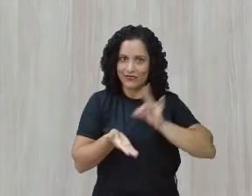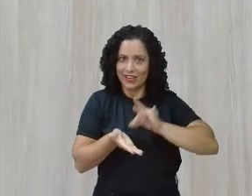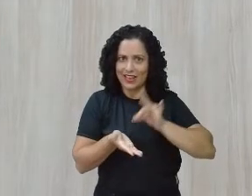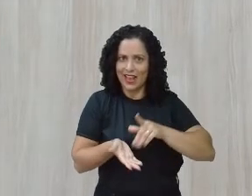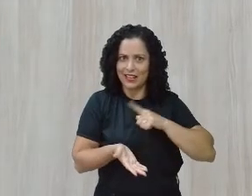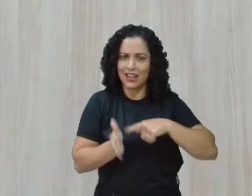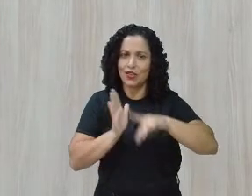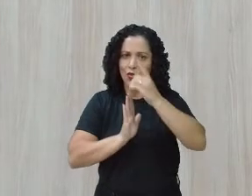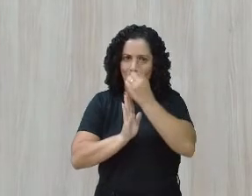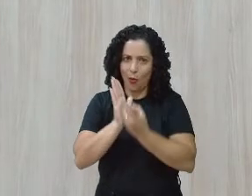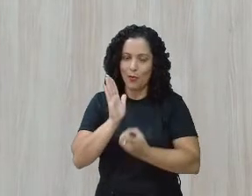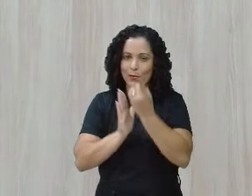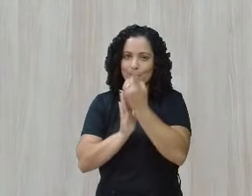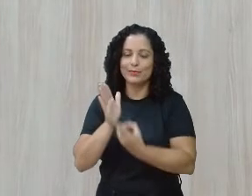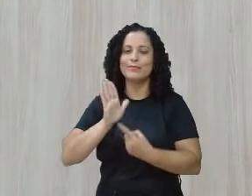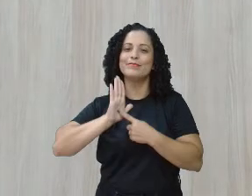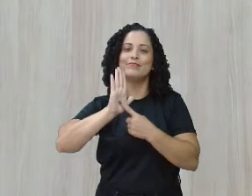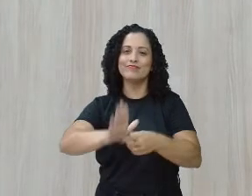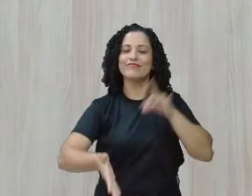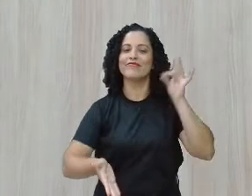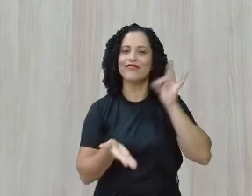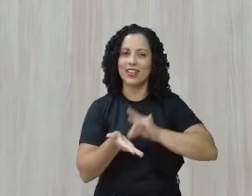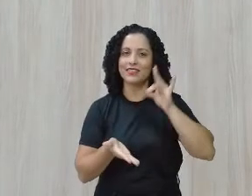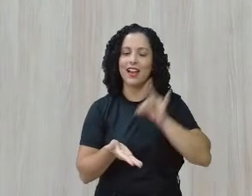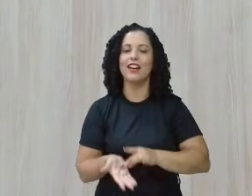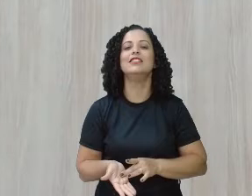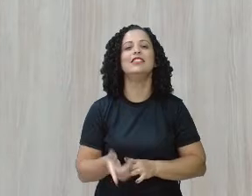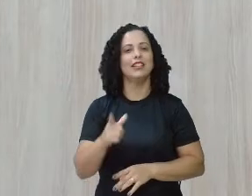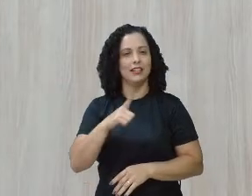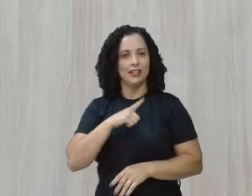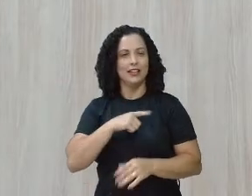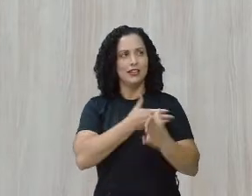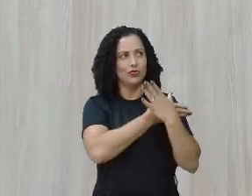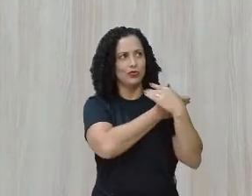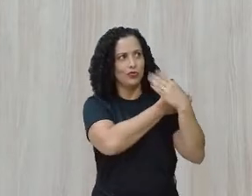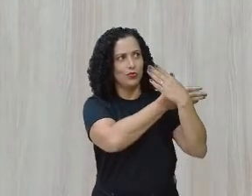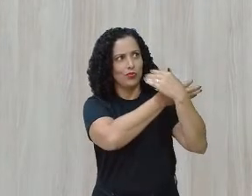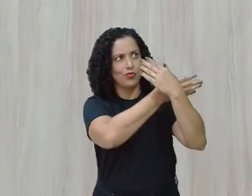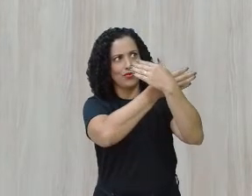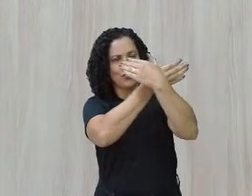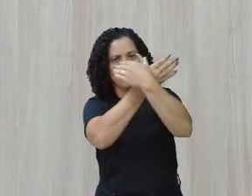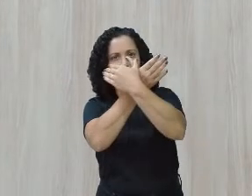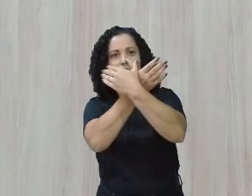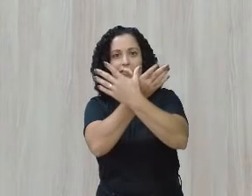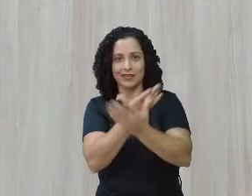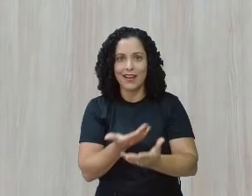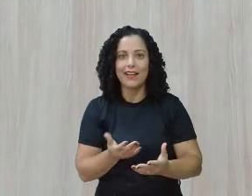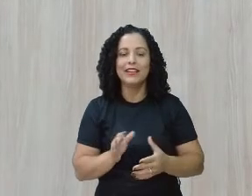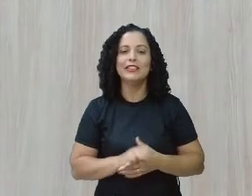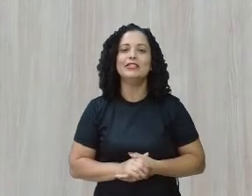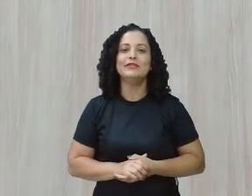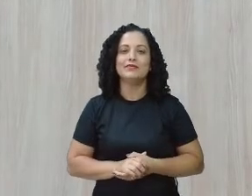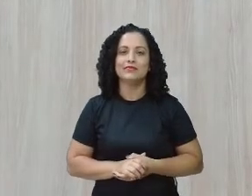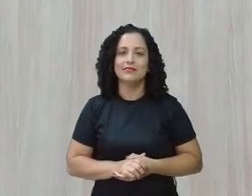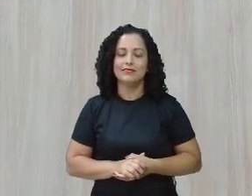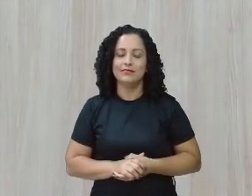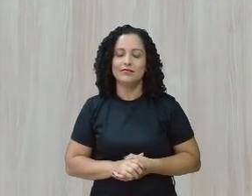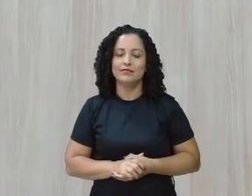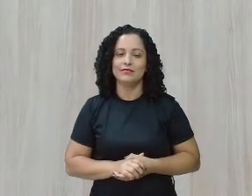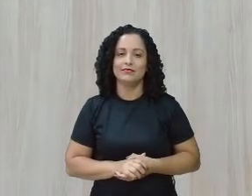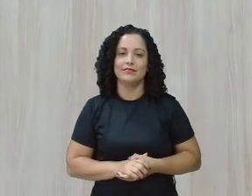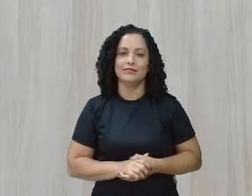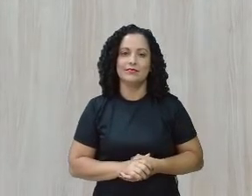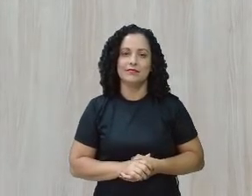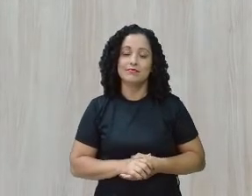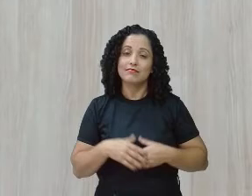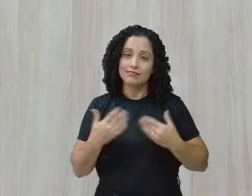que provam que realmente existiam os pombos-correios, né? Pode ser que eles não fossem lá tão objetivos, tão certeiros